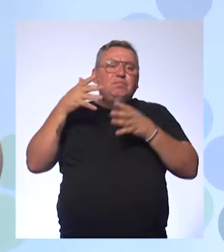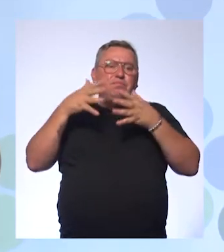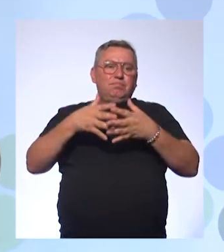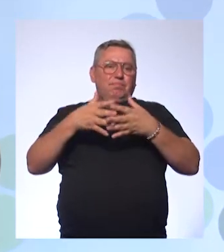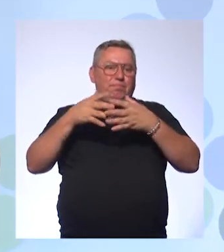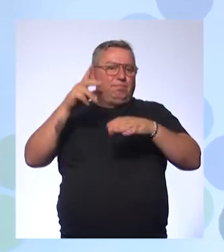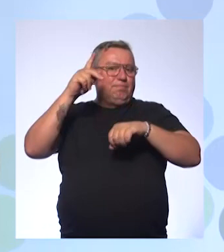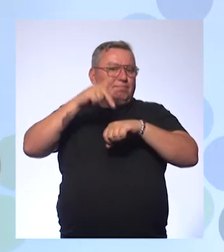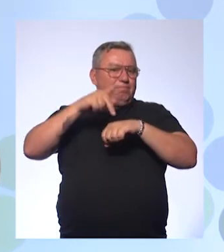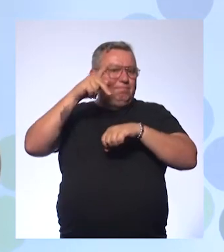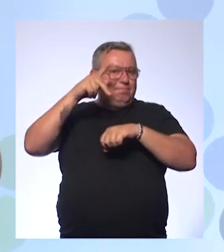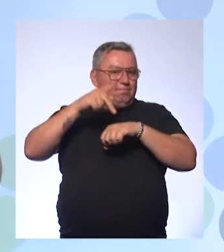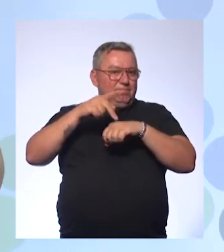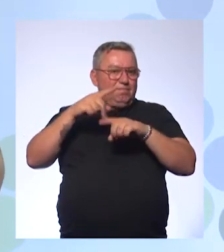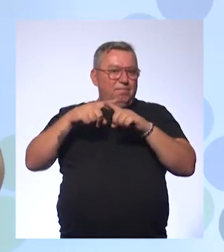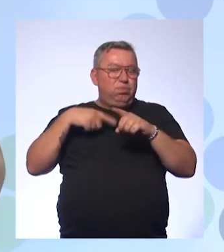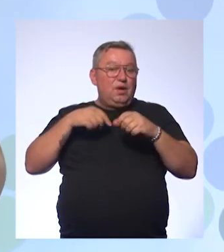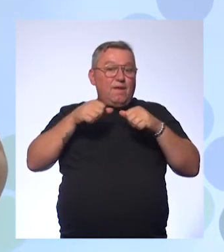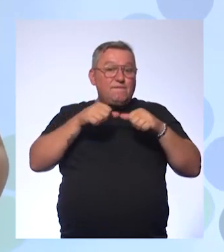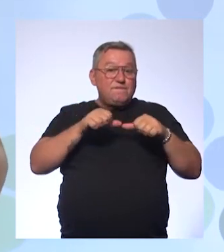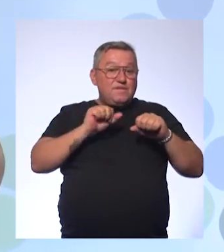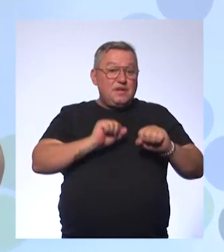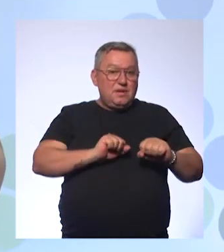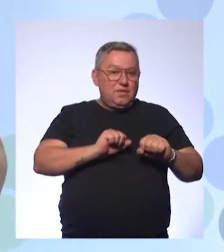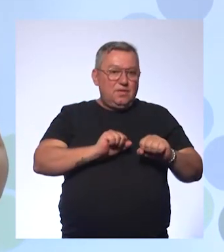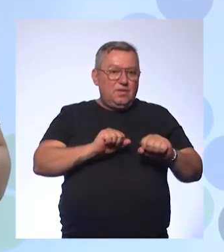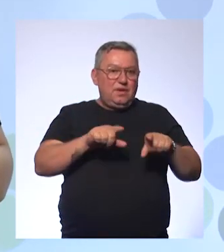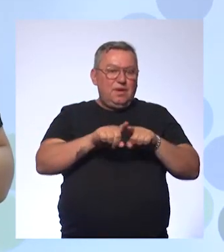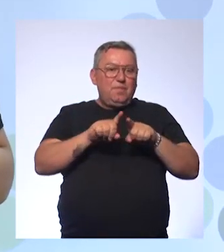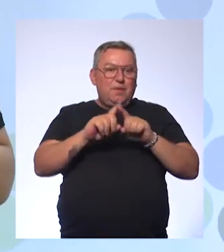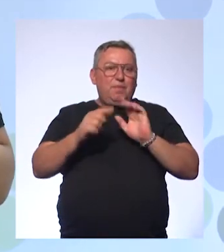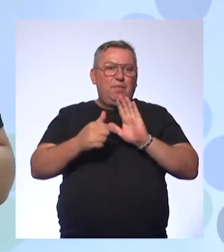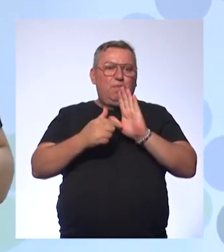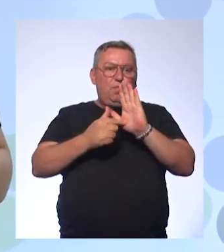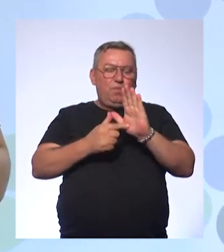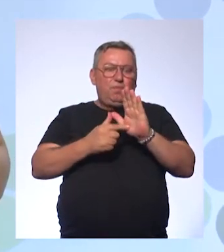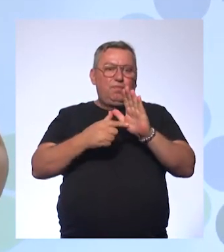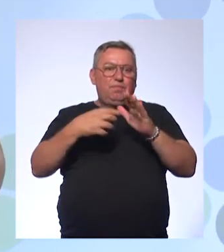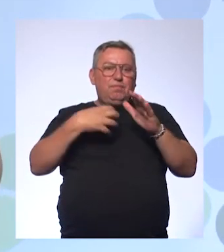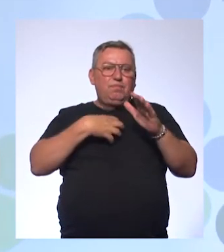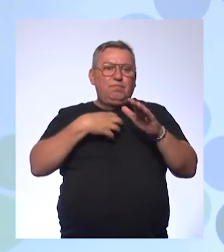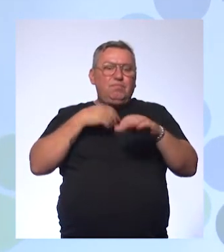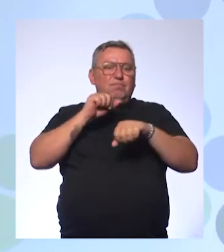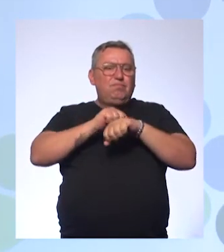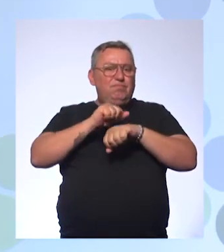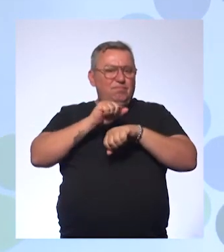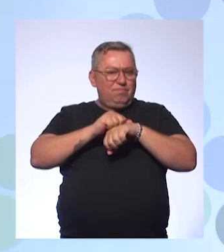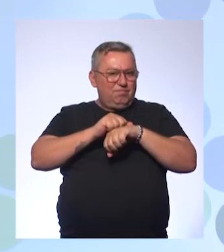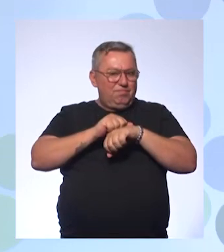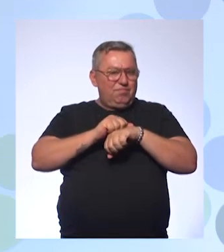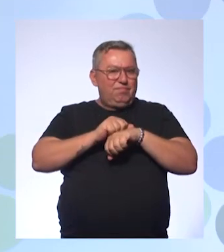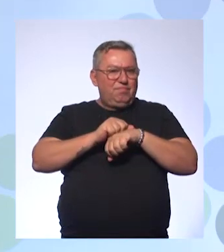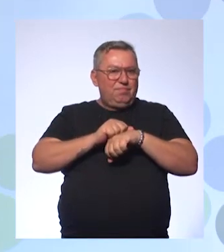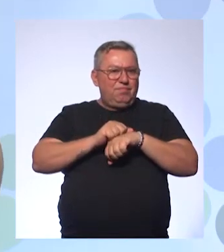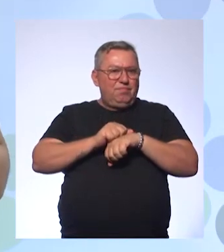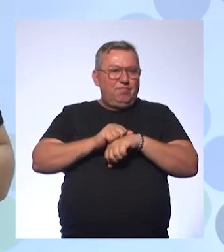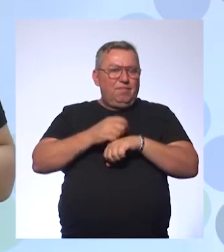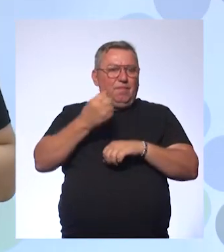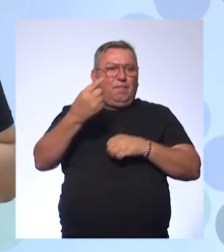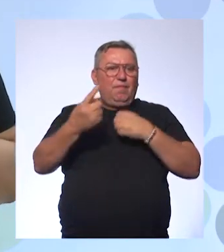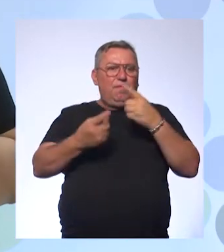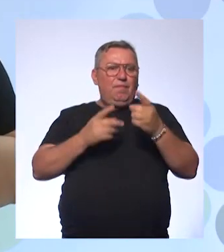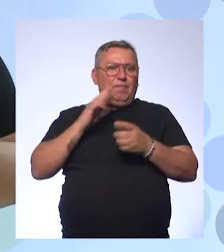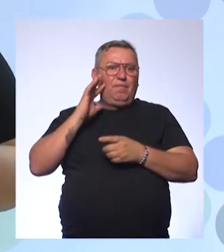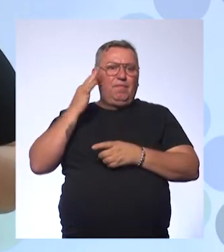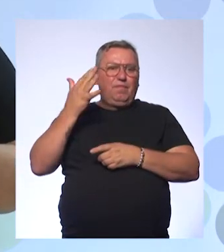com rochas, né, por serem fixos e apresentarem estruturas calcárias, né? Então, muitas vezes